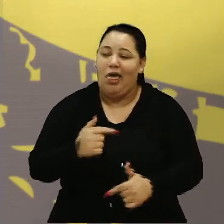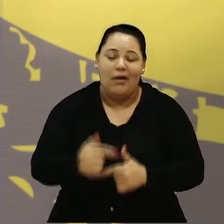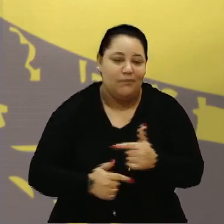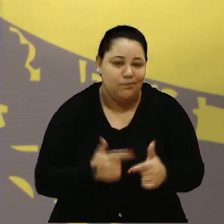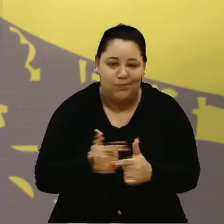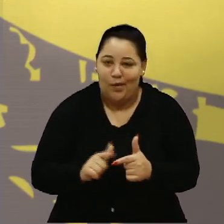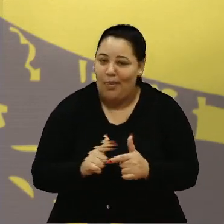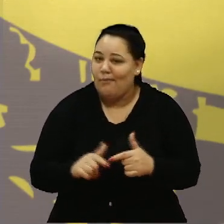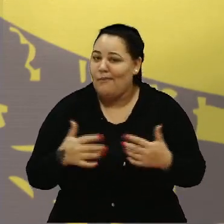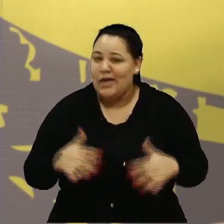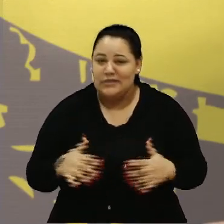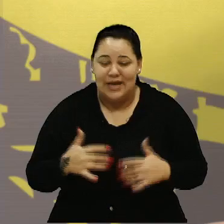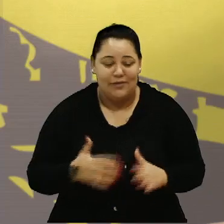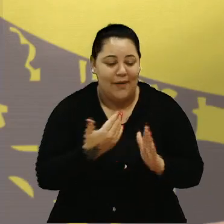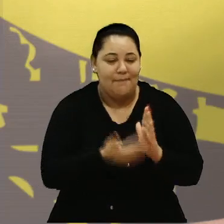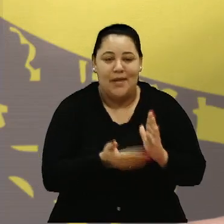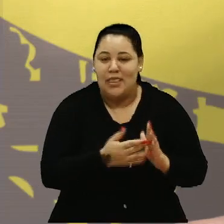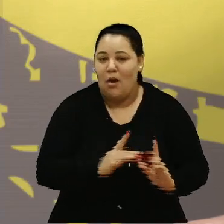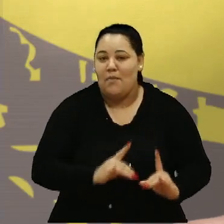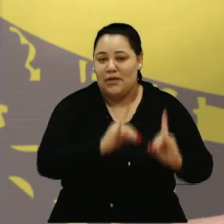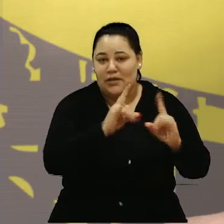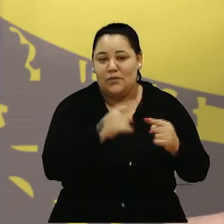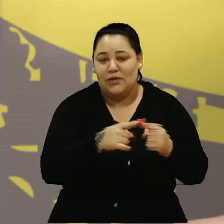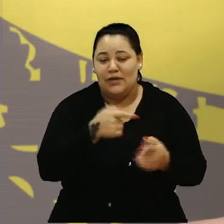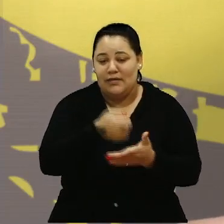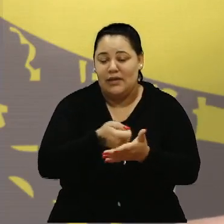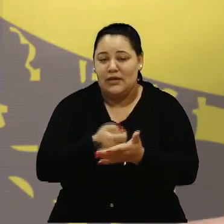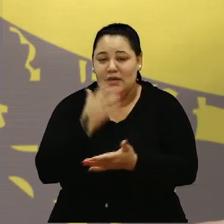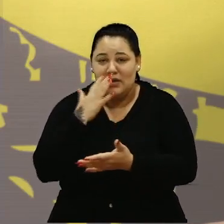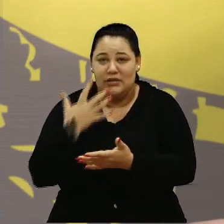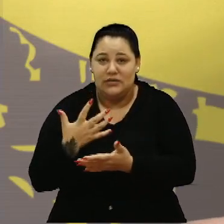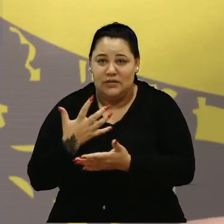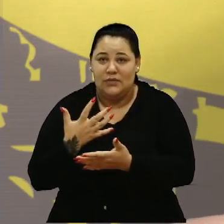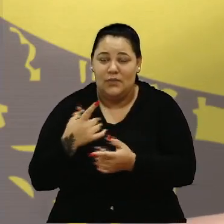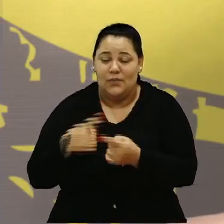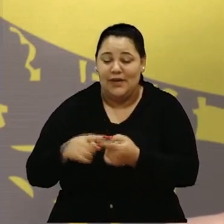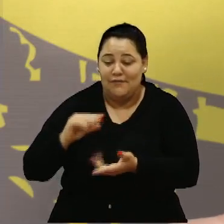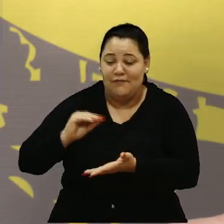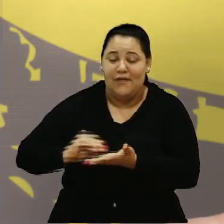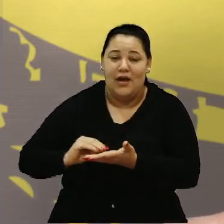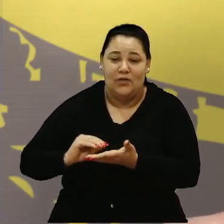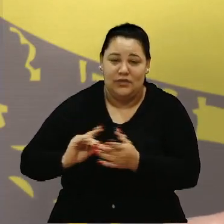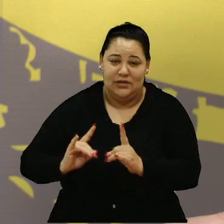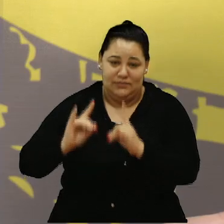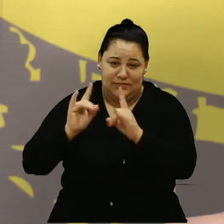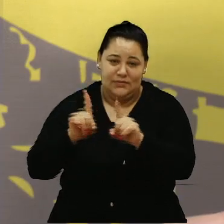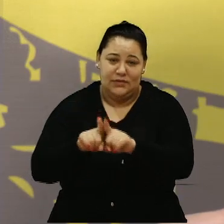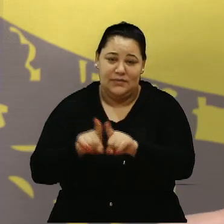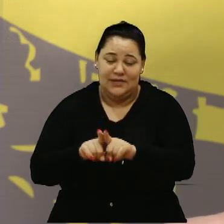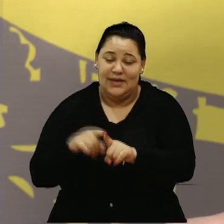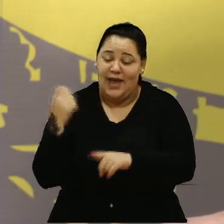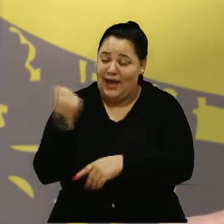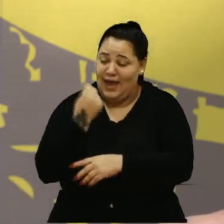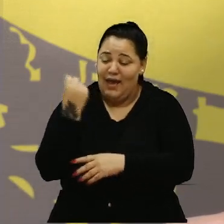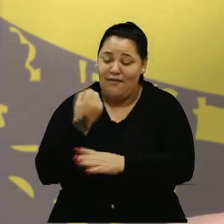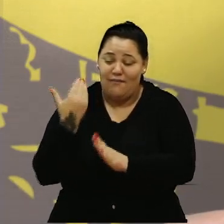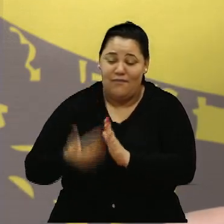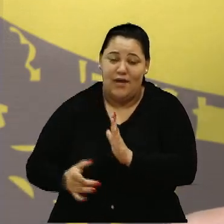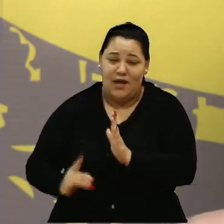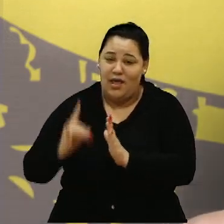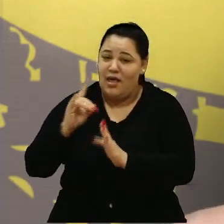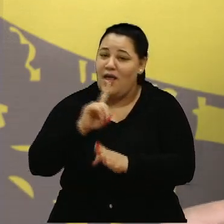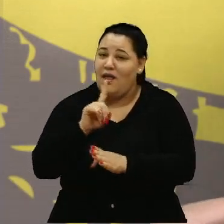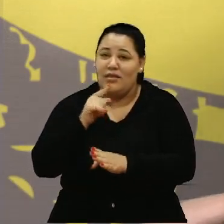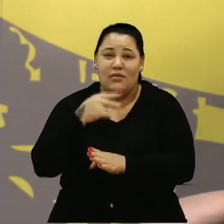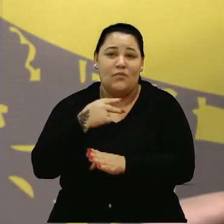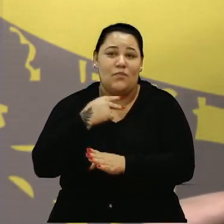eram para solucionar o problema justamente da falta do déficit habitacional. E o mais grave é que se essas pessoas perderem os apartamentos, elas nem vão poder